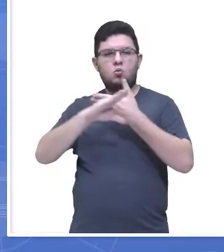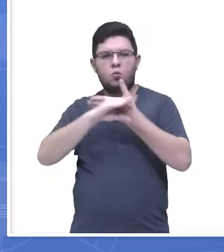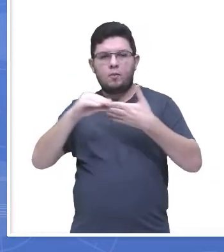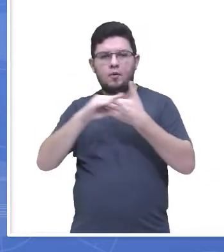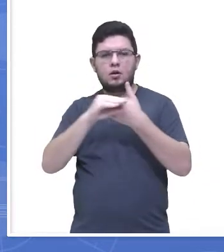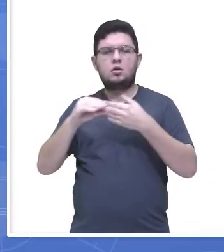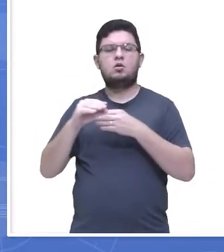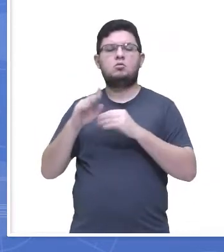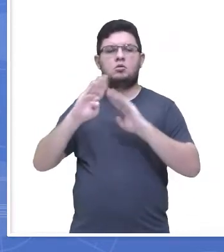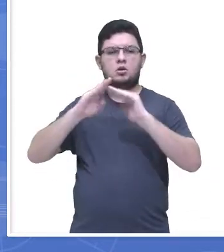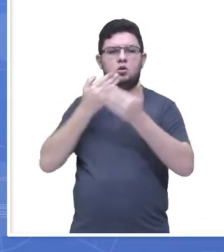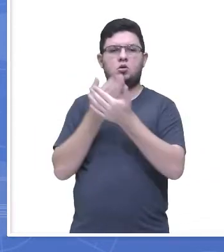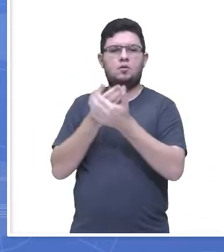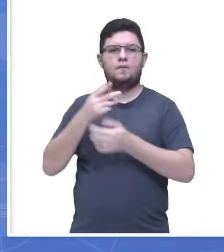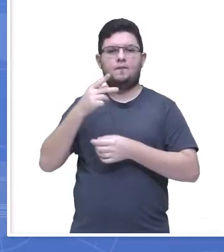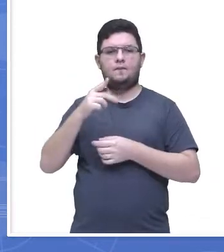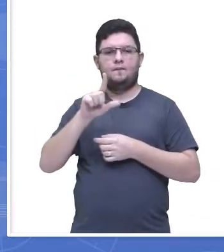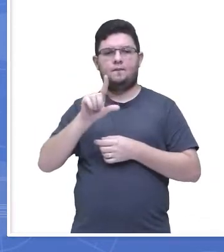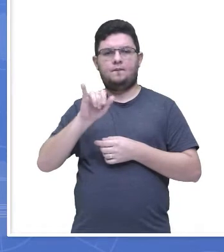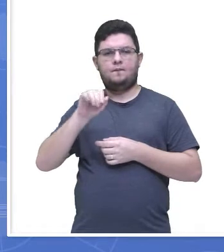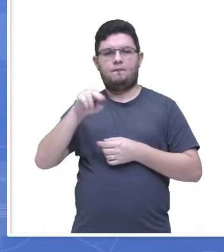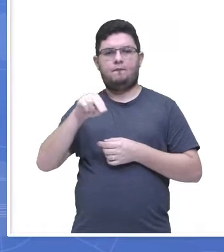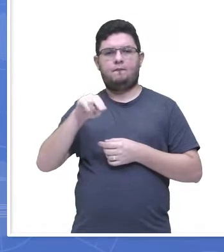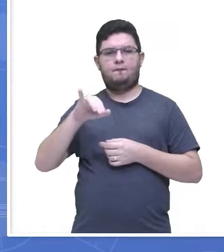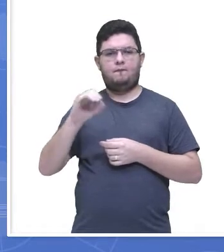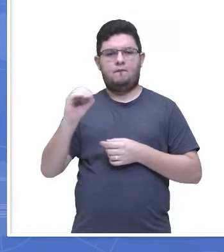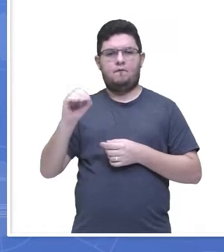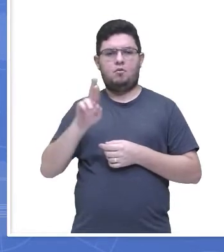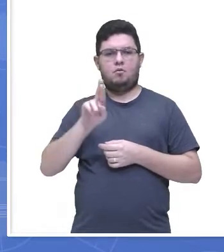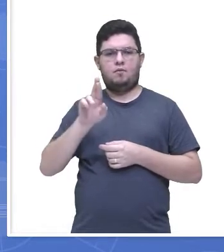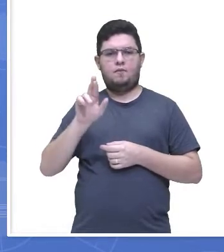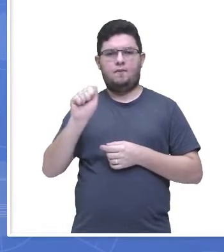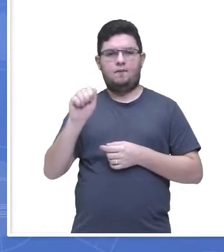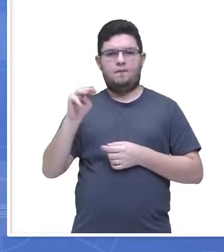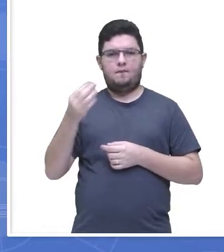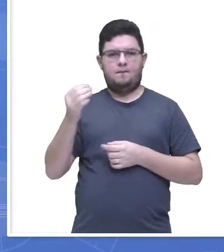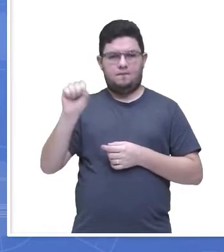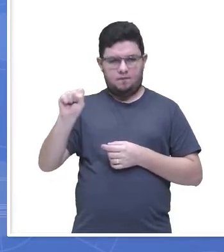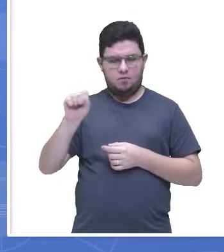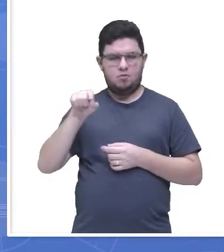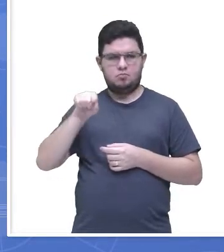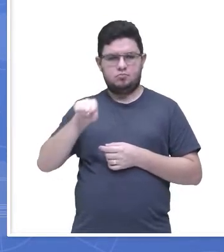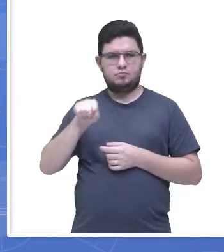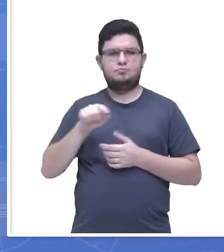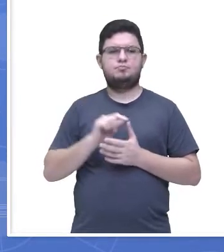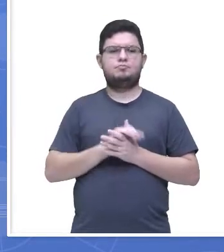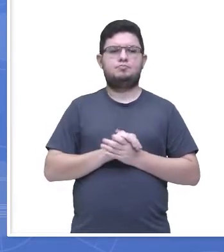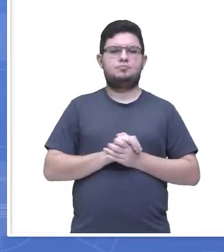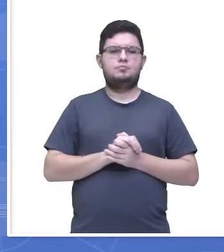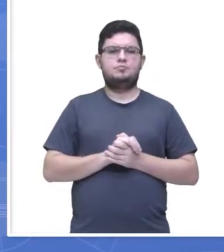transmitido de geração em geração, é constantemente recriado, atenção aqui, ó,